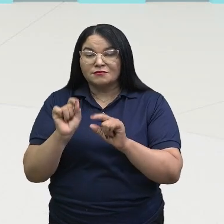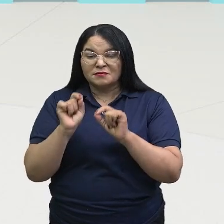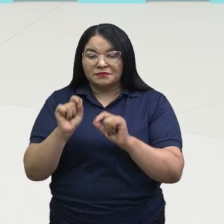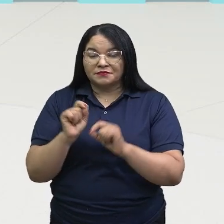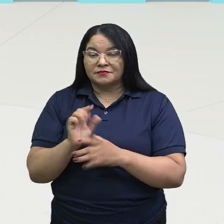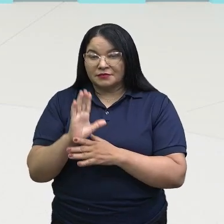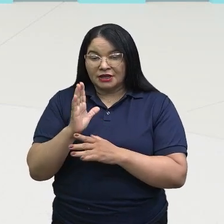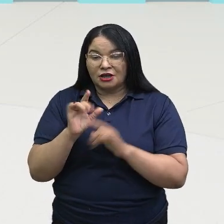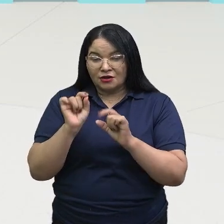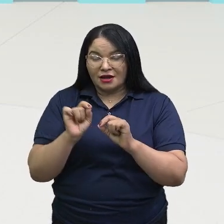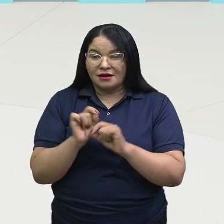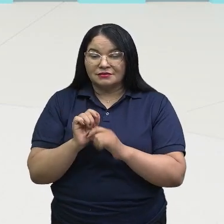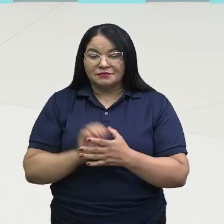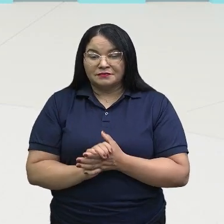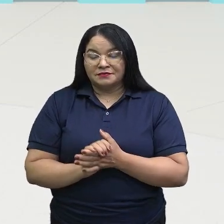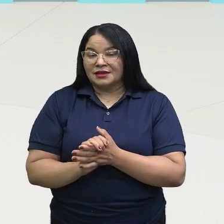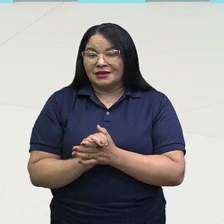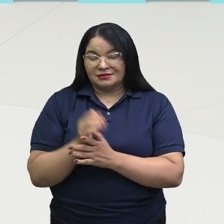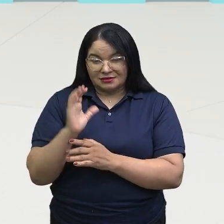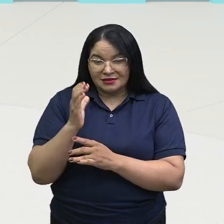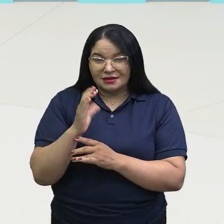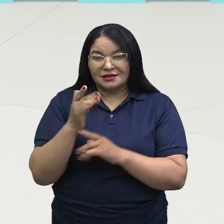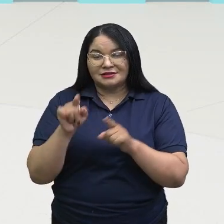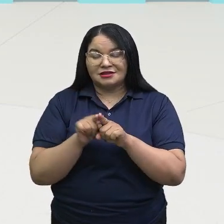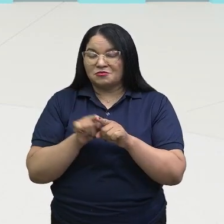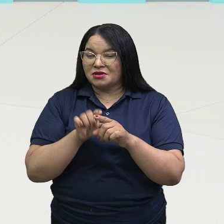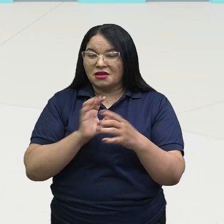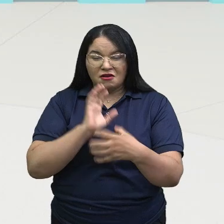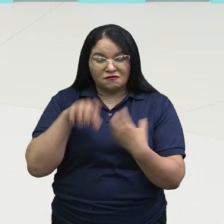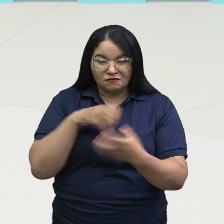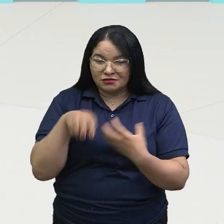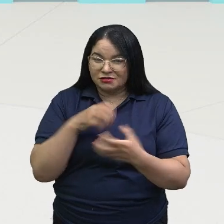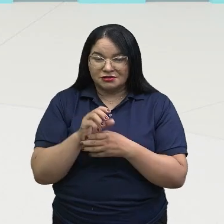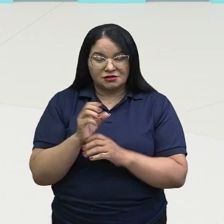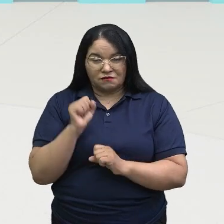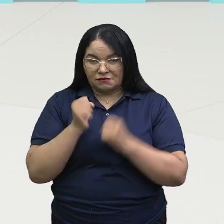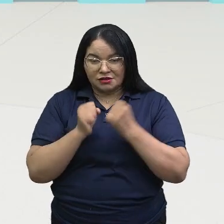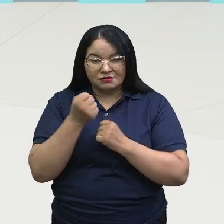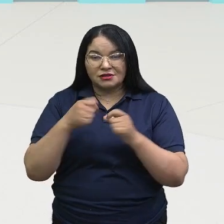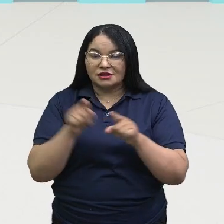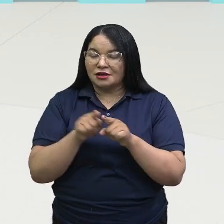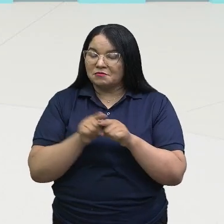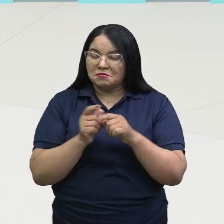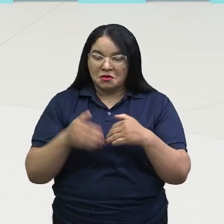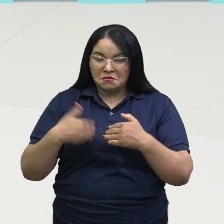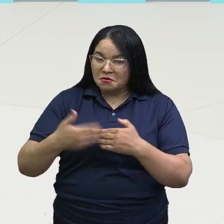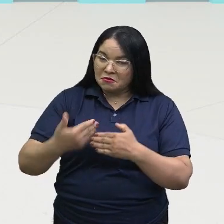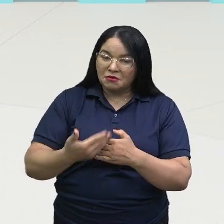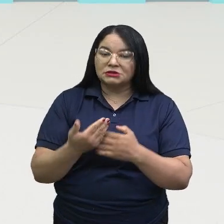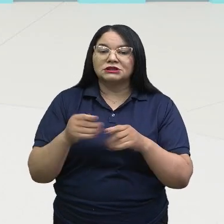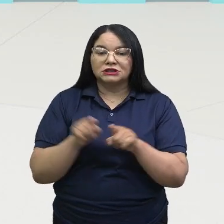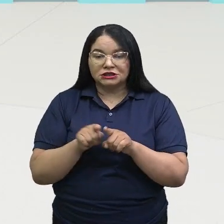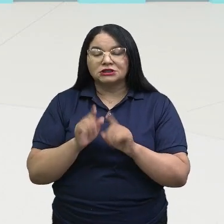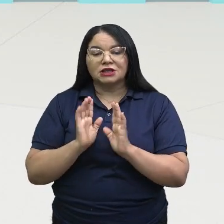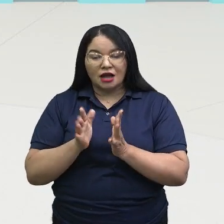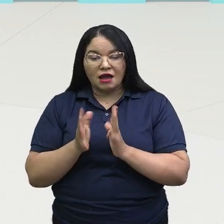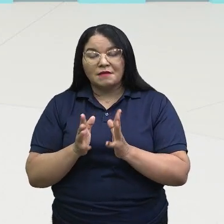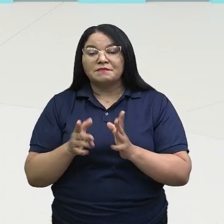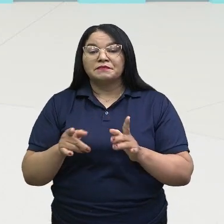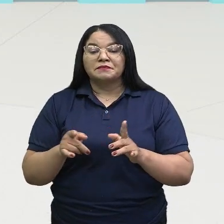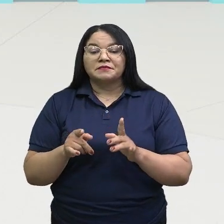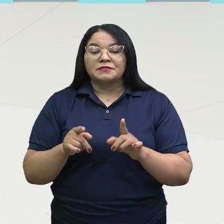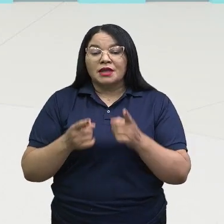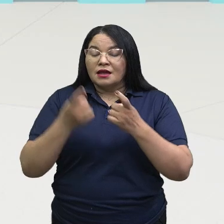tudo mais, revolução industrial, começa ali todo esse processo, um passinho assim, já à frente, nós vamos ter a preocupação